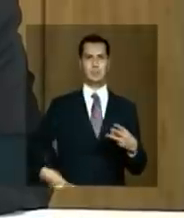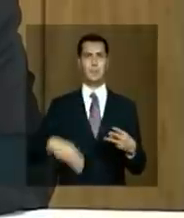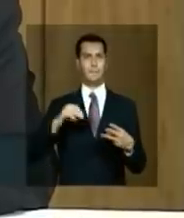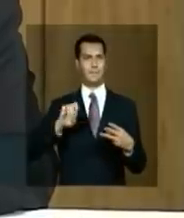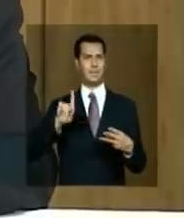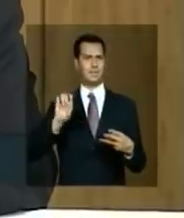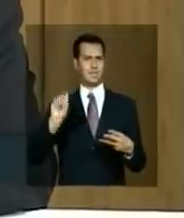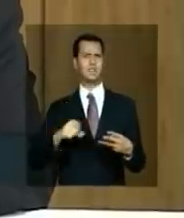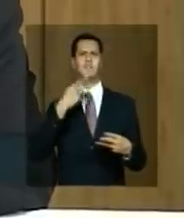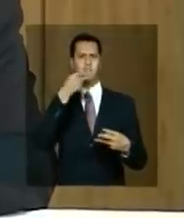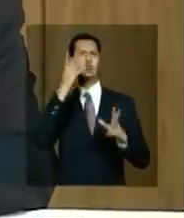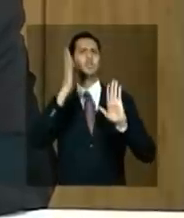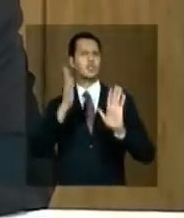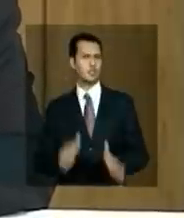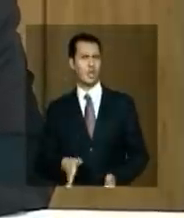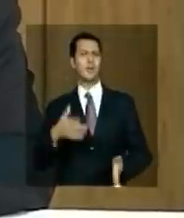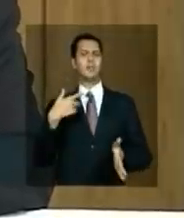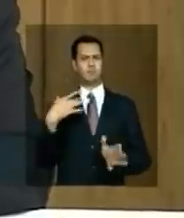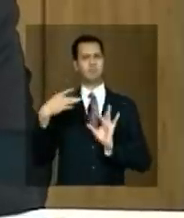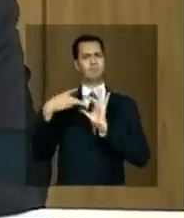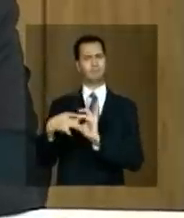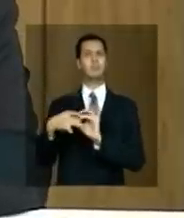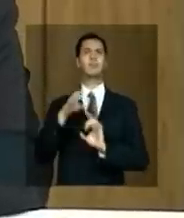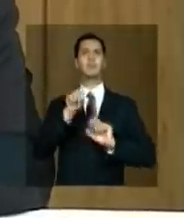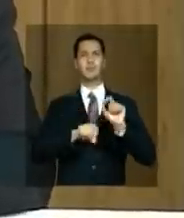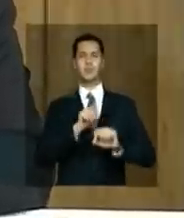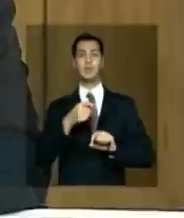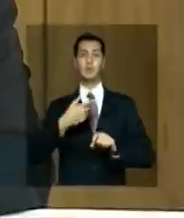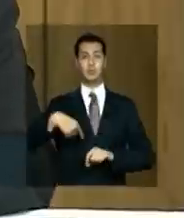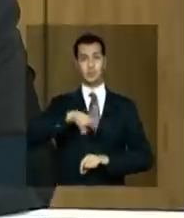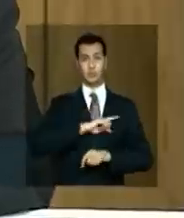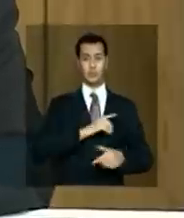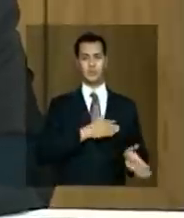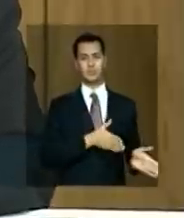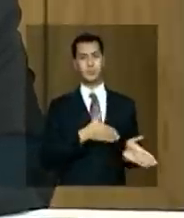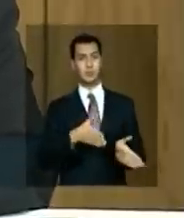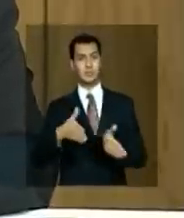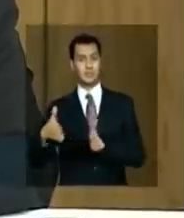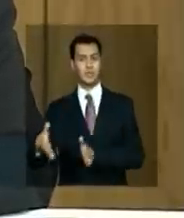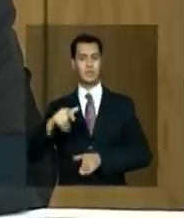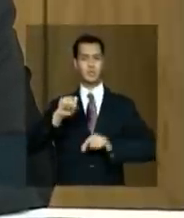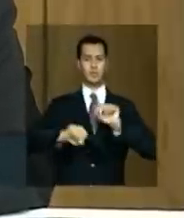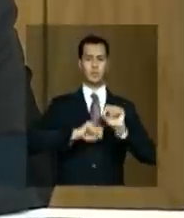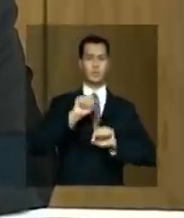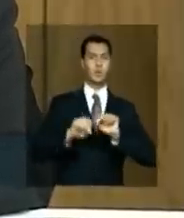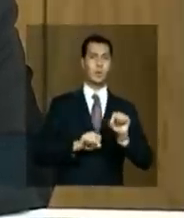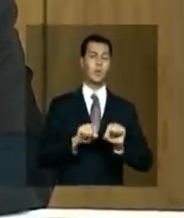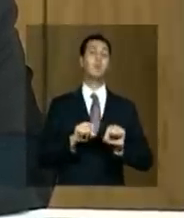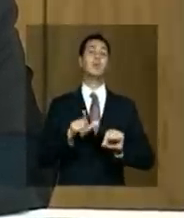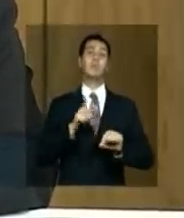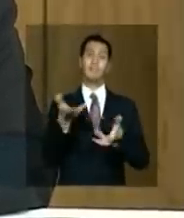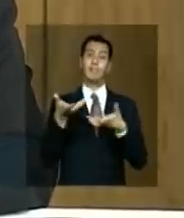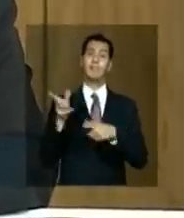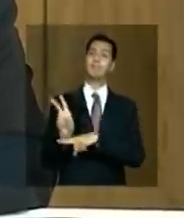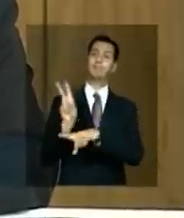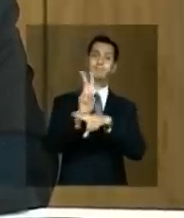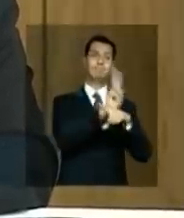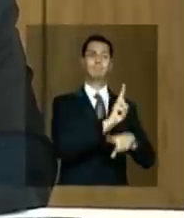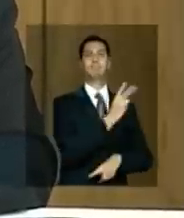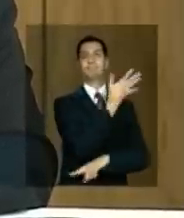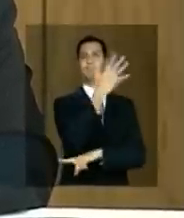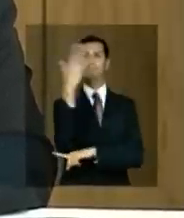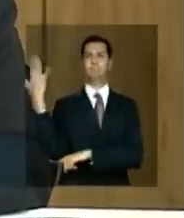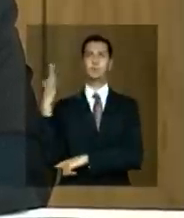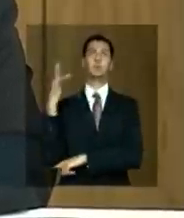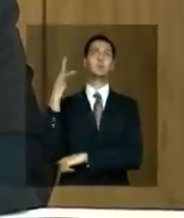estamos nesse processo eh preservando o meio ambiente para as atuais e futuras gerações